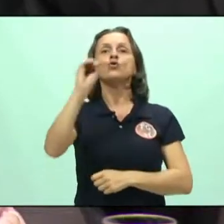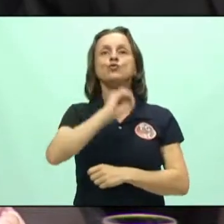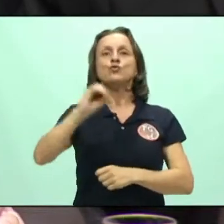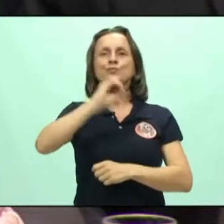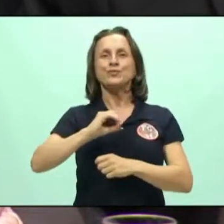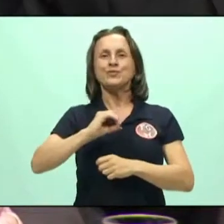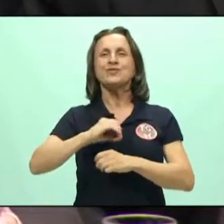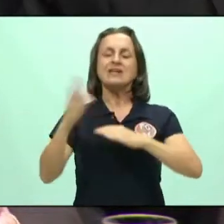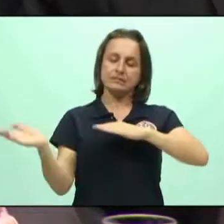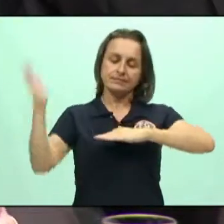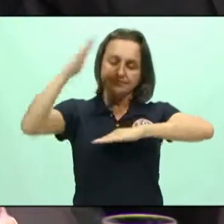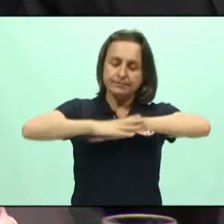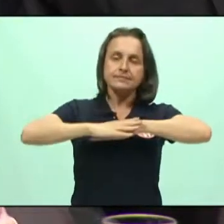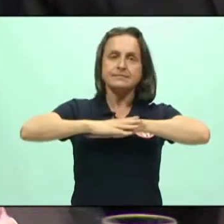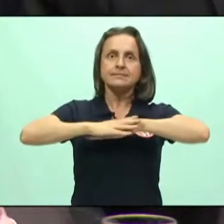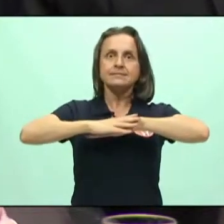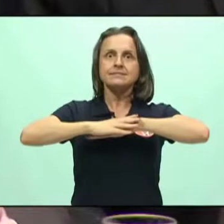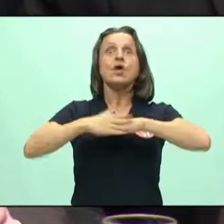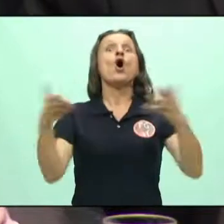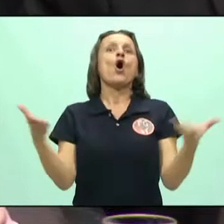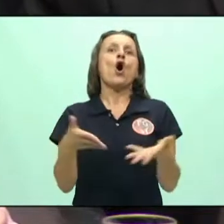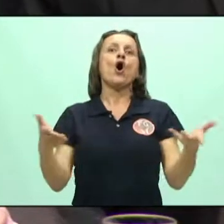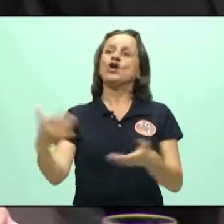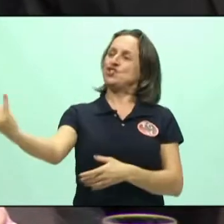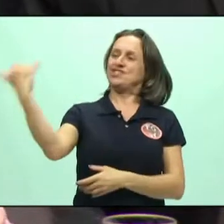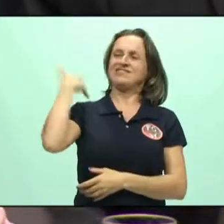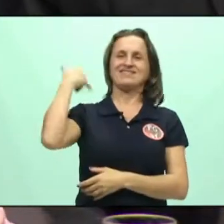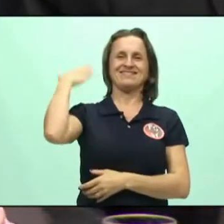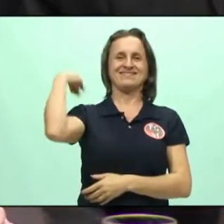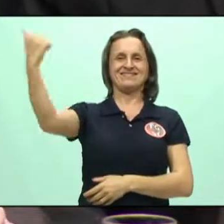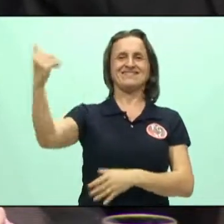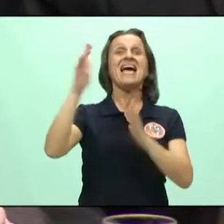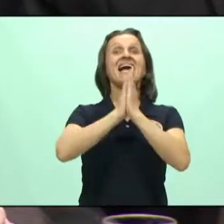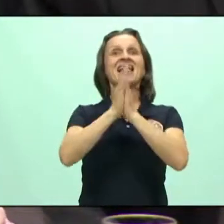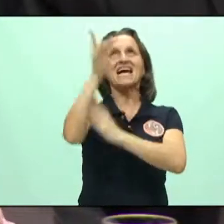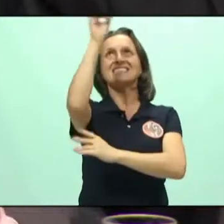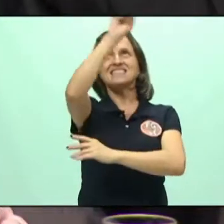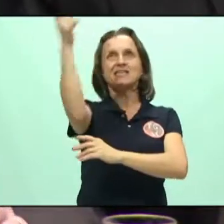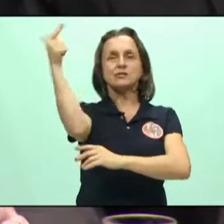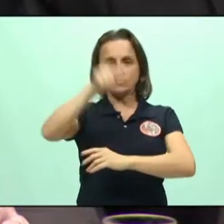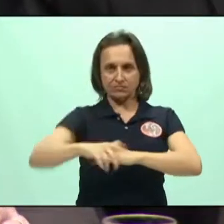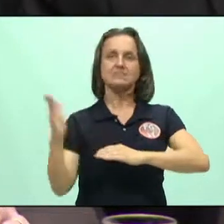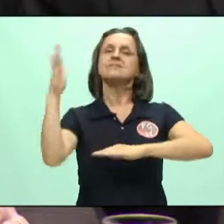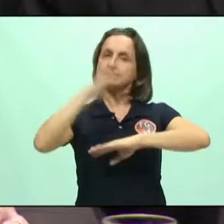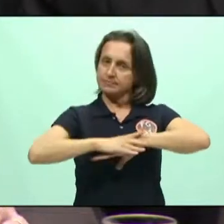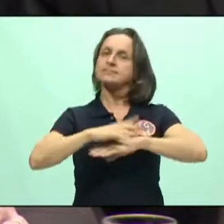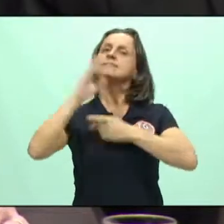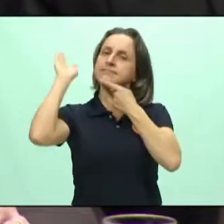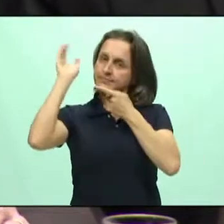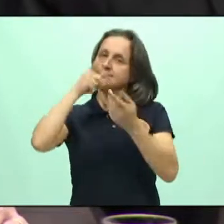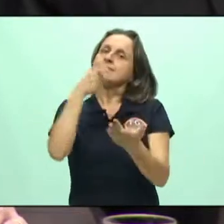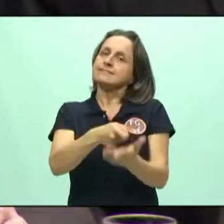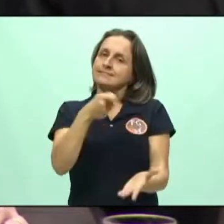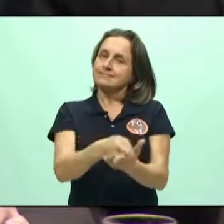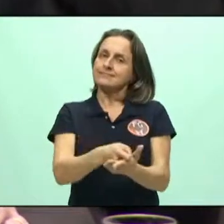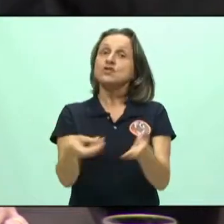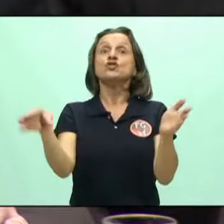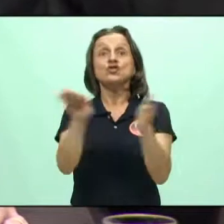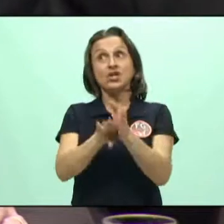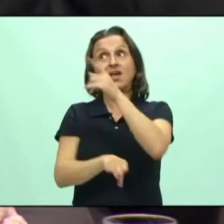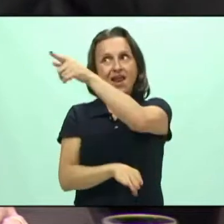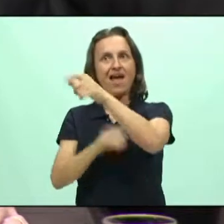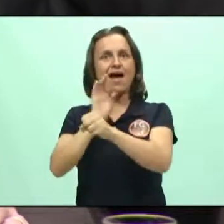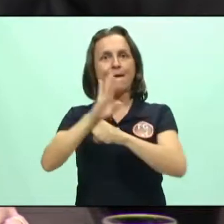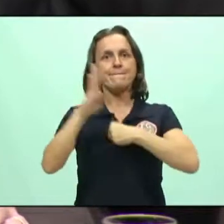moradores me chamaram lá Vereador estão fechando o buraco aleluia graças a Deus fui lá de novo cheguei lá de novo estavam Realmente